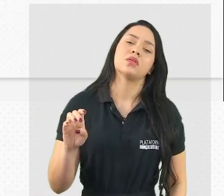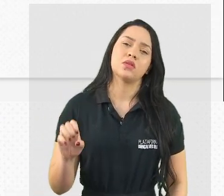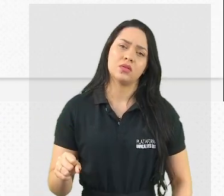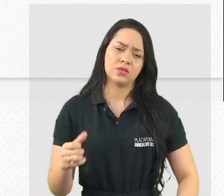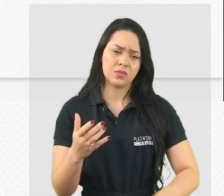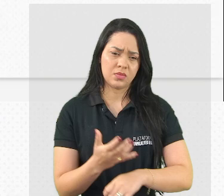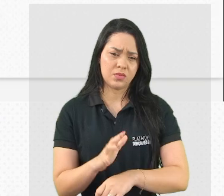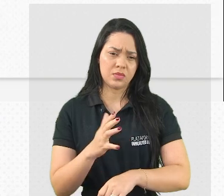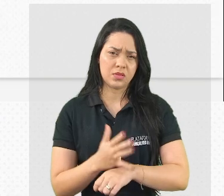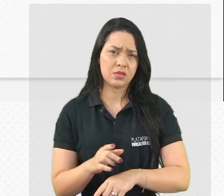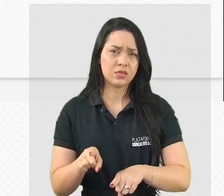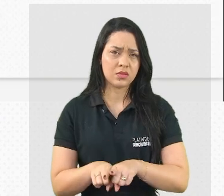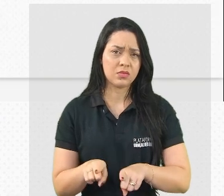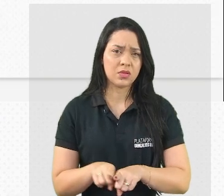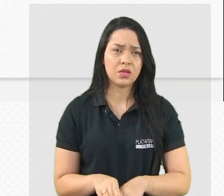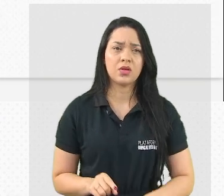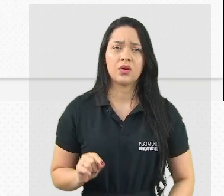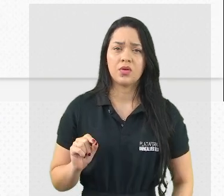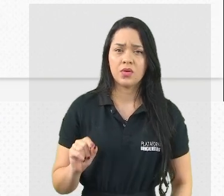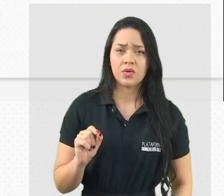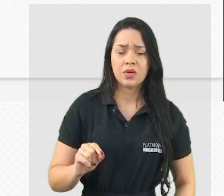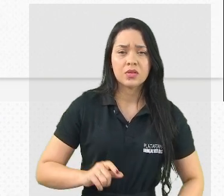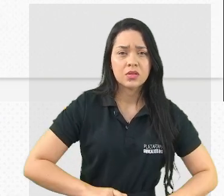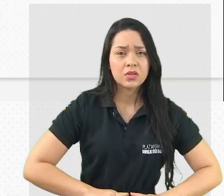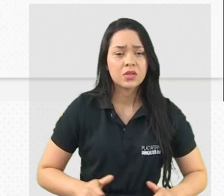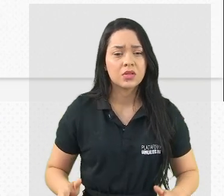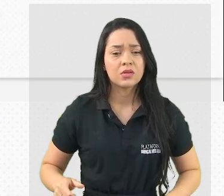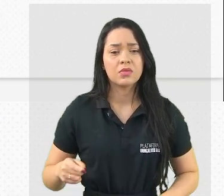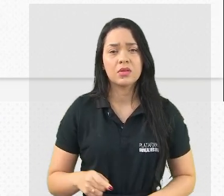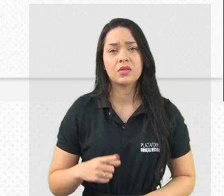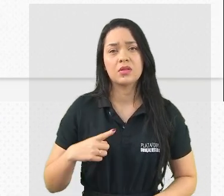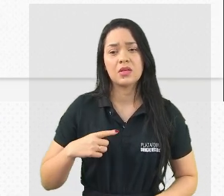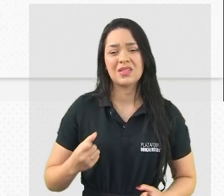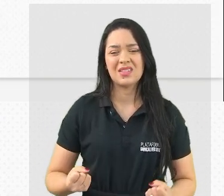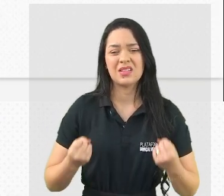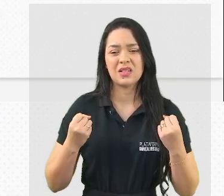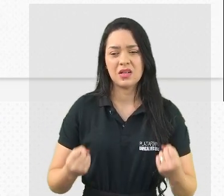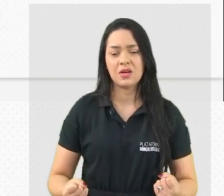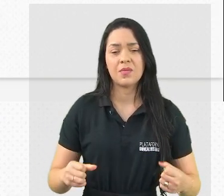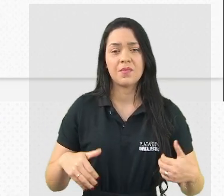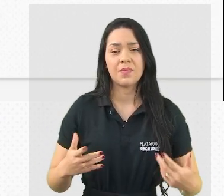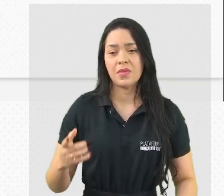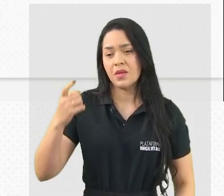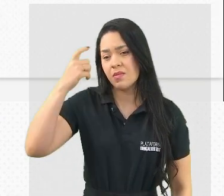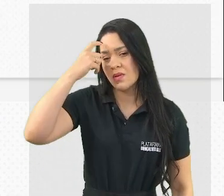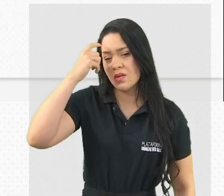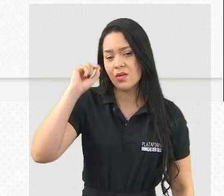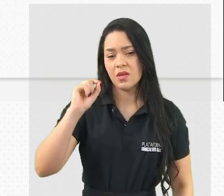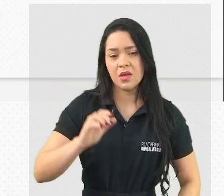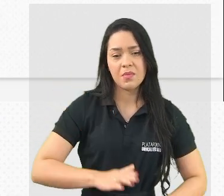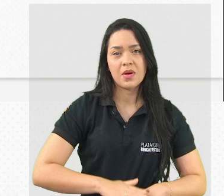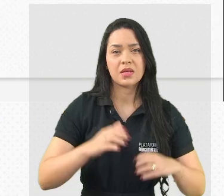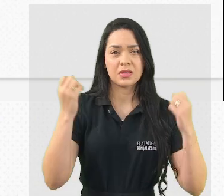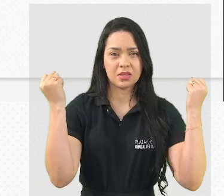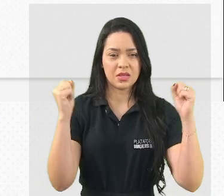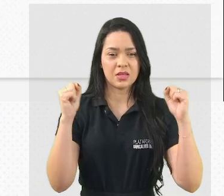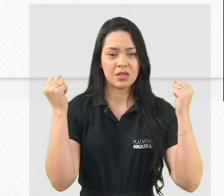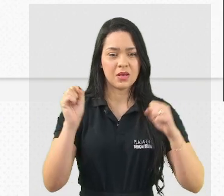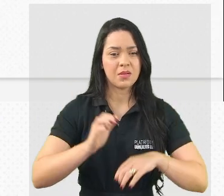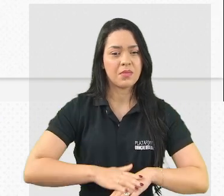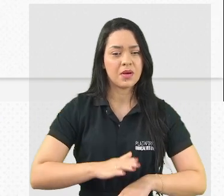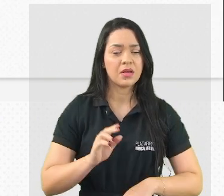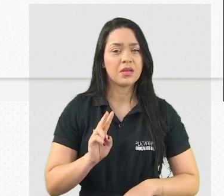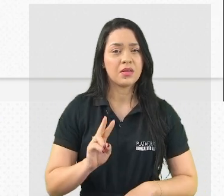pratica exercícios físicos de forma exagerada para ele se ganhe de massa muscular. Achando ele que quanto mais ele treinar, mais ganho de